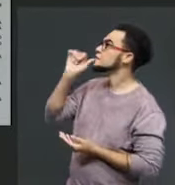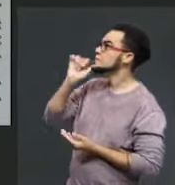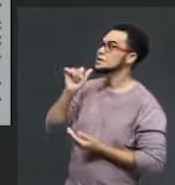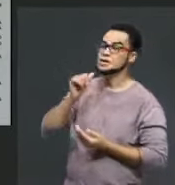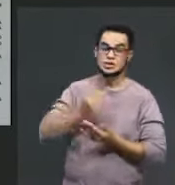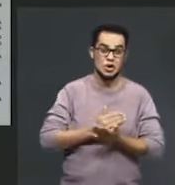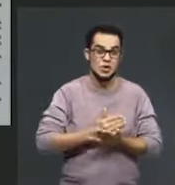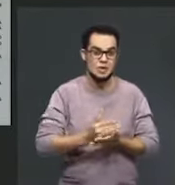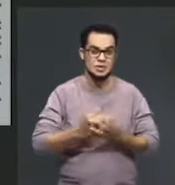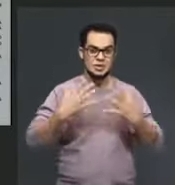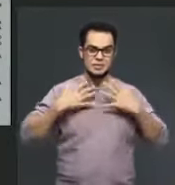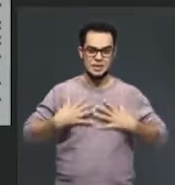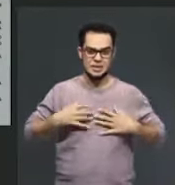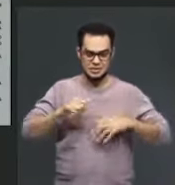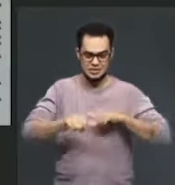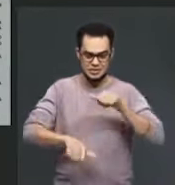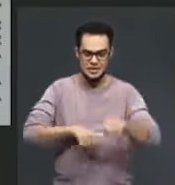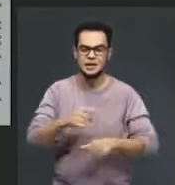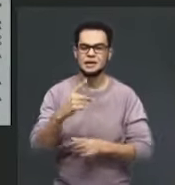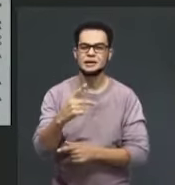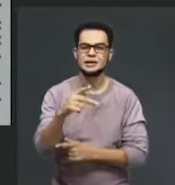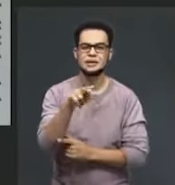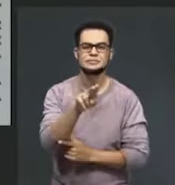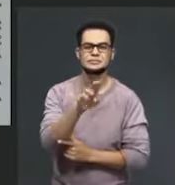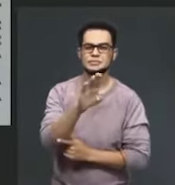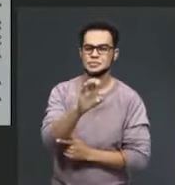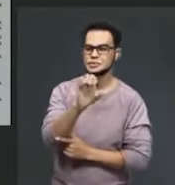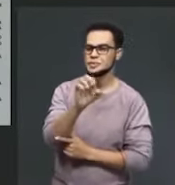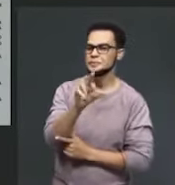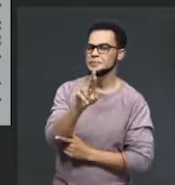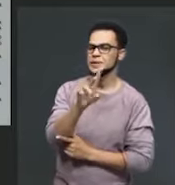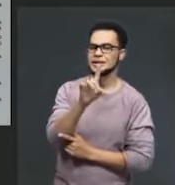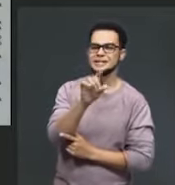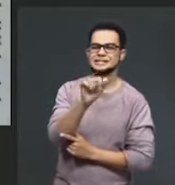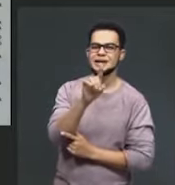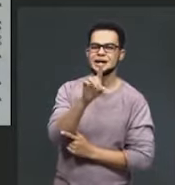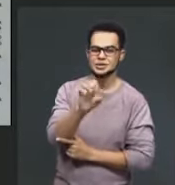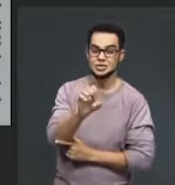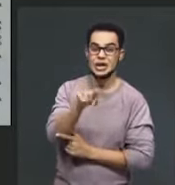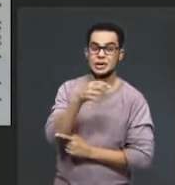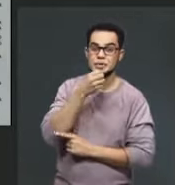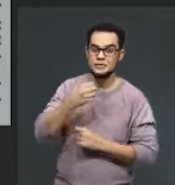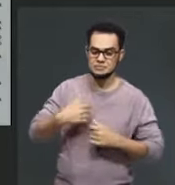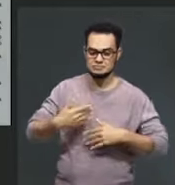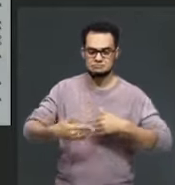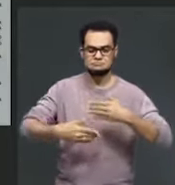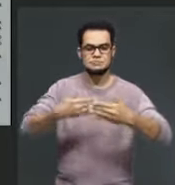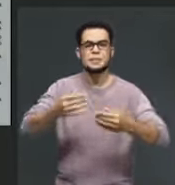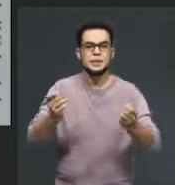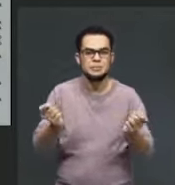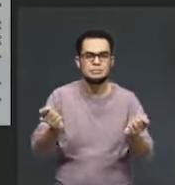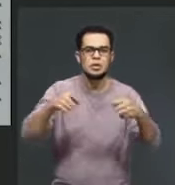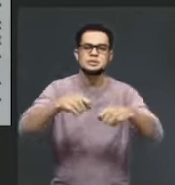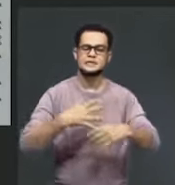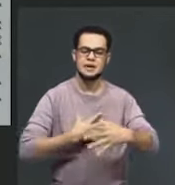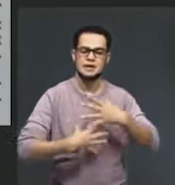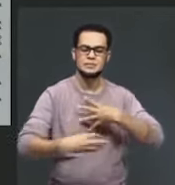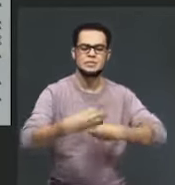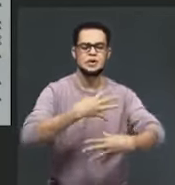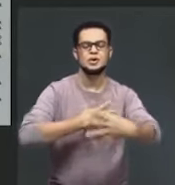na puberdade, que eu falei com vocês, para poder garantir o processo de reprodução, que é fundamental aí